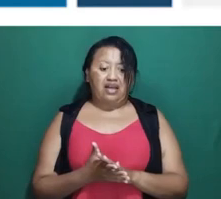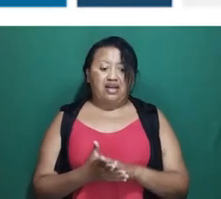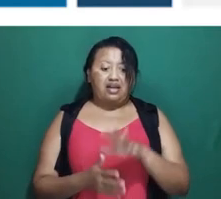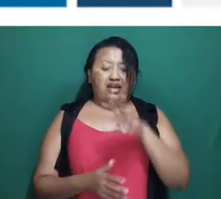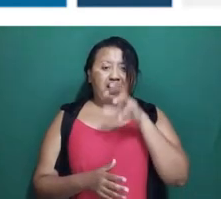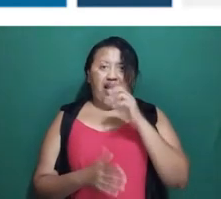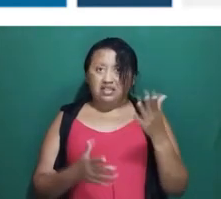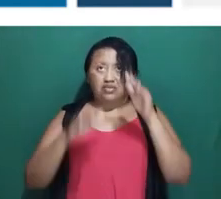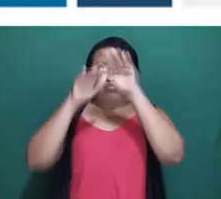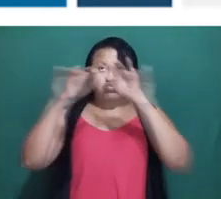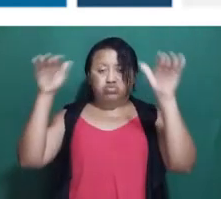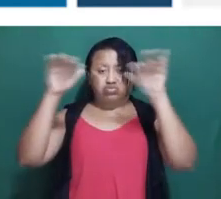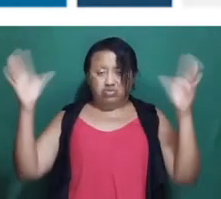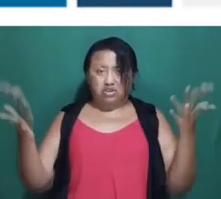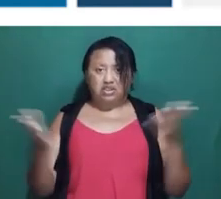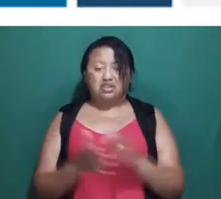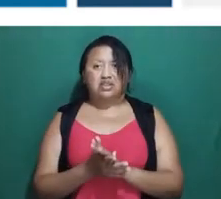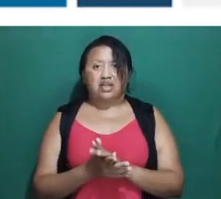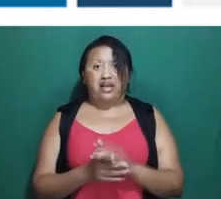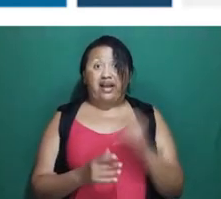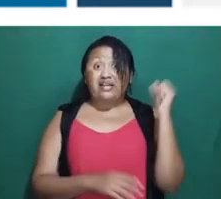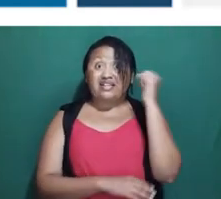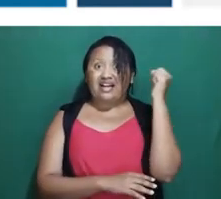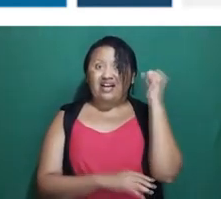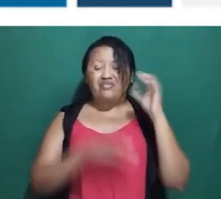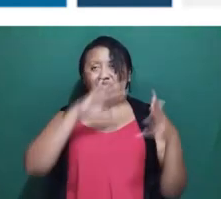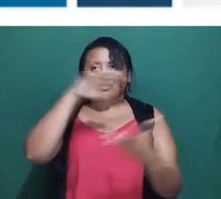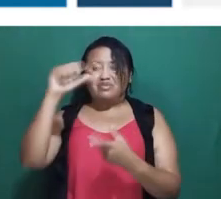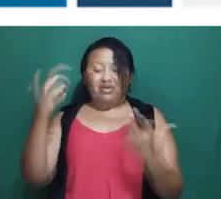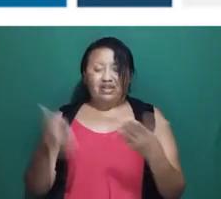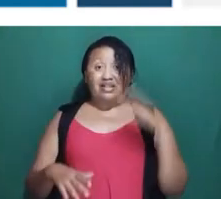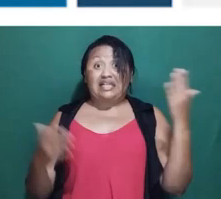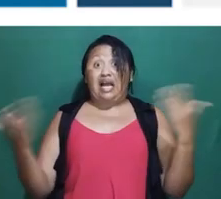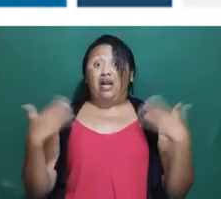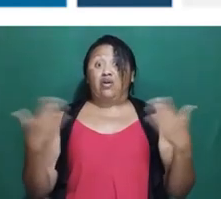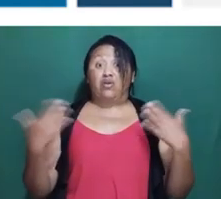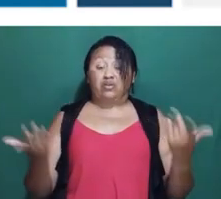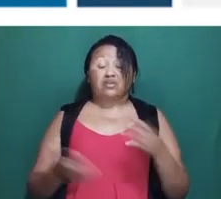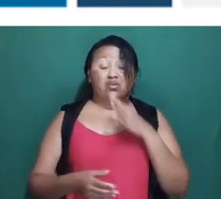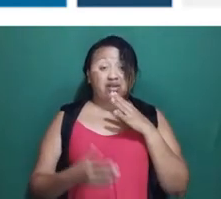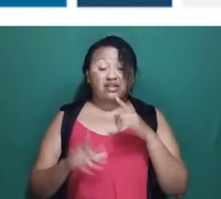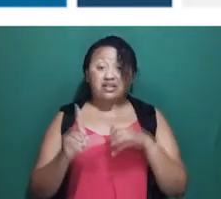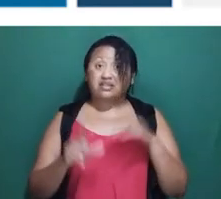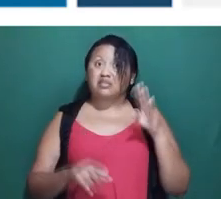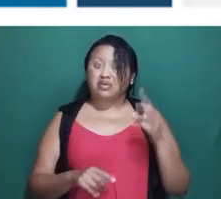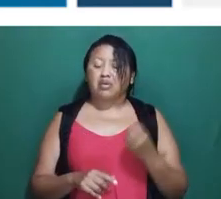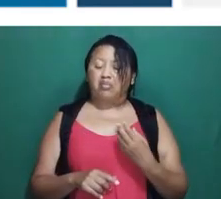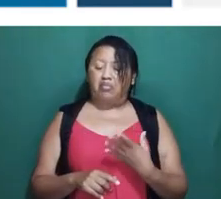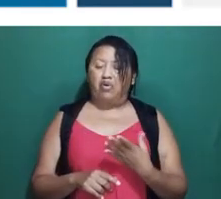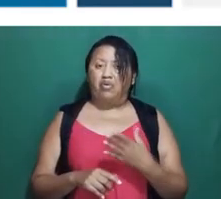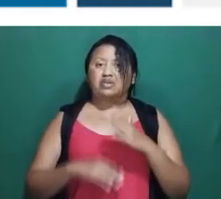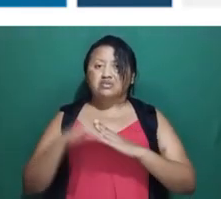né diminui né aquele agravamento global que a gente conhece como aquecimento global né então letra B é uma boa